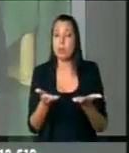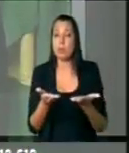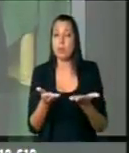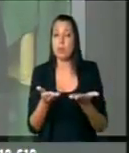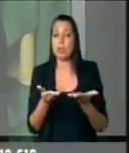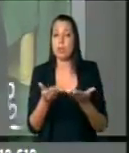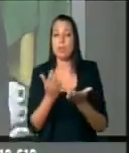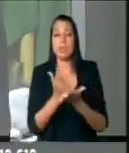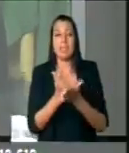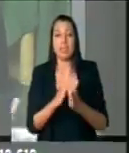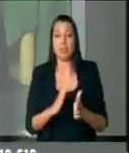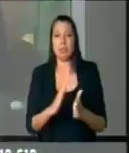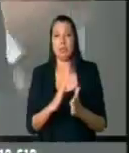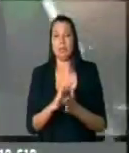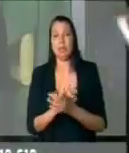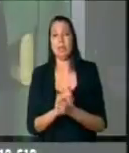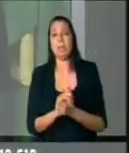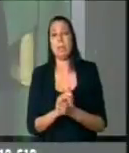deteriorado,